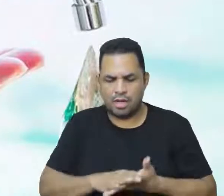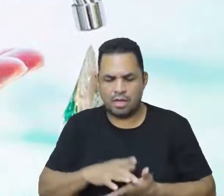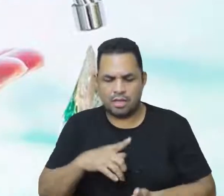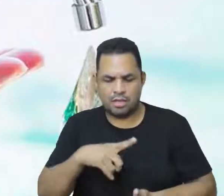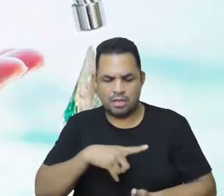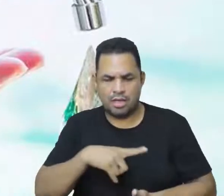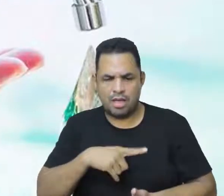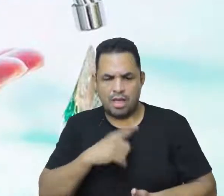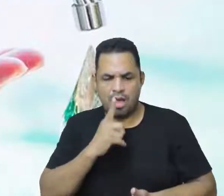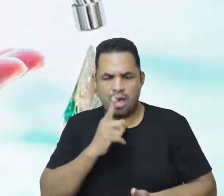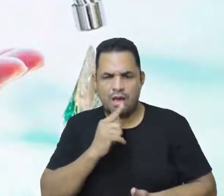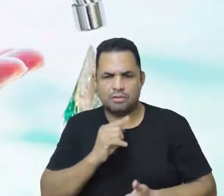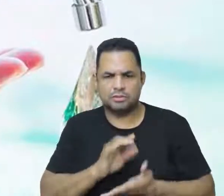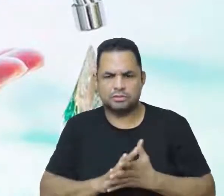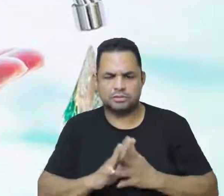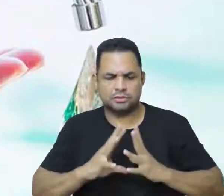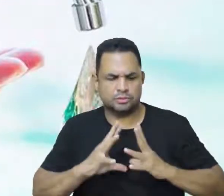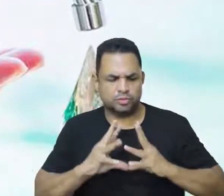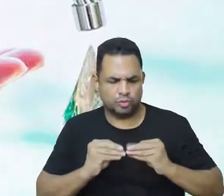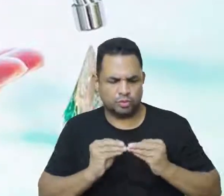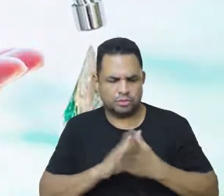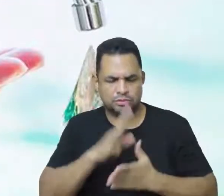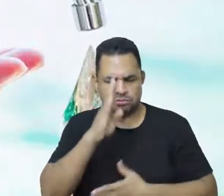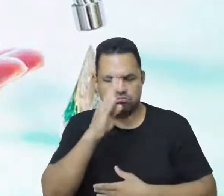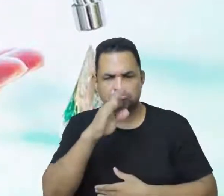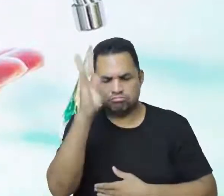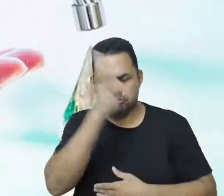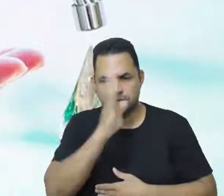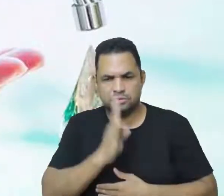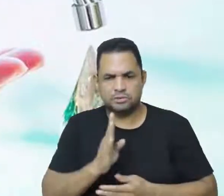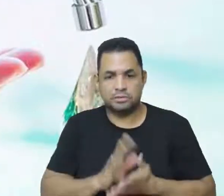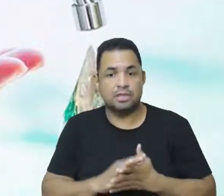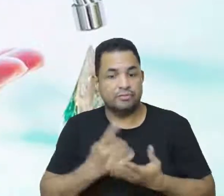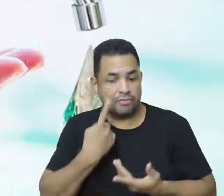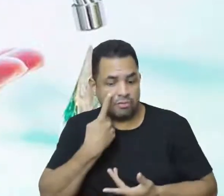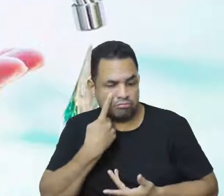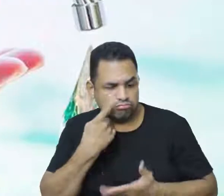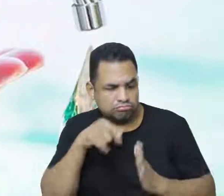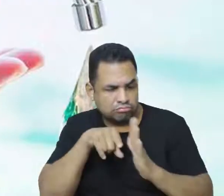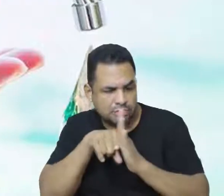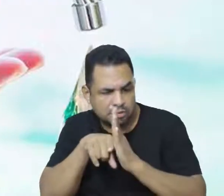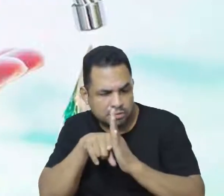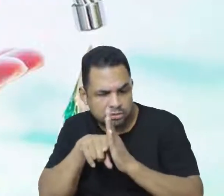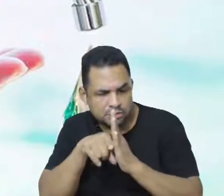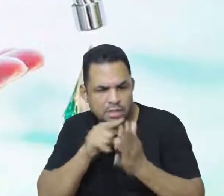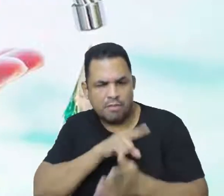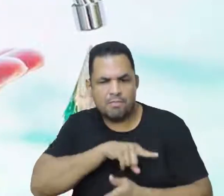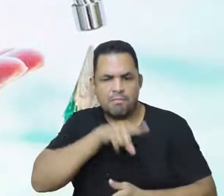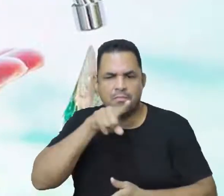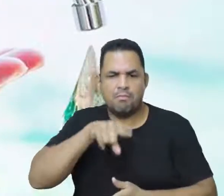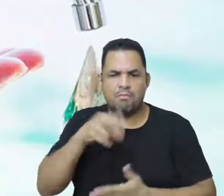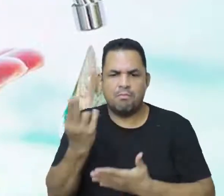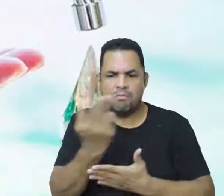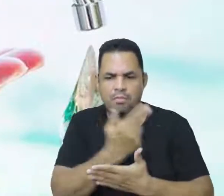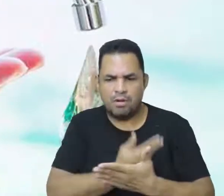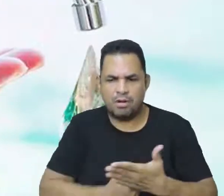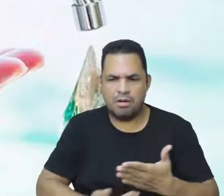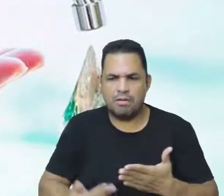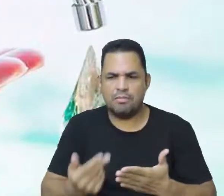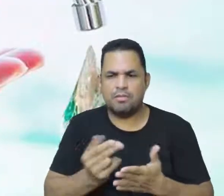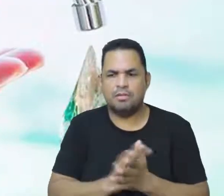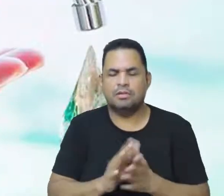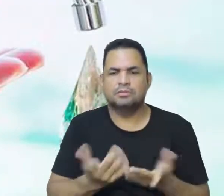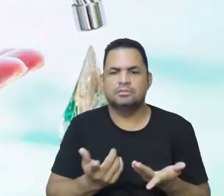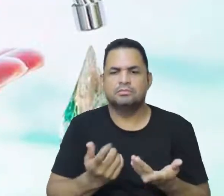totalmente brasileiras? É isso que nós iremos também analisar o mapa. Análise de mapa não precisa